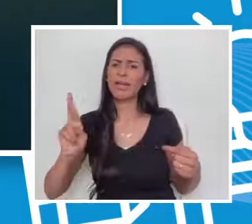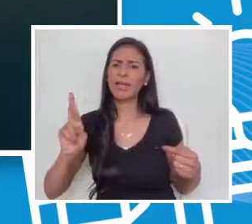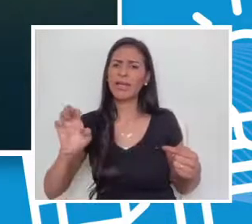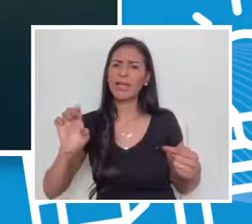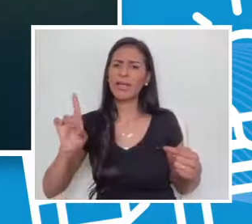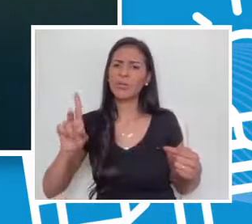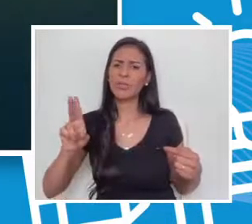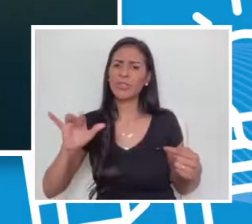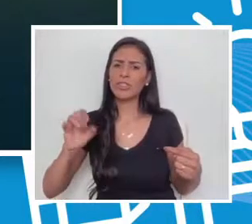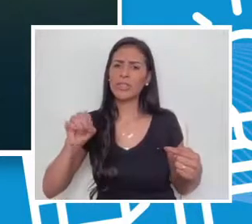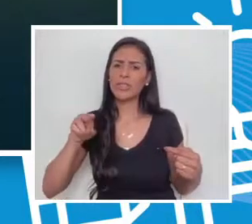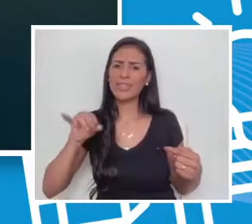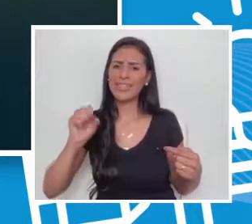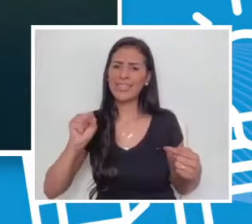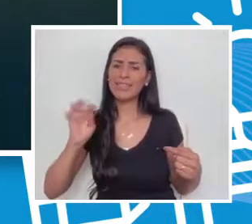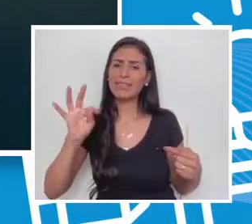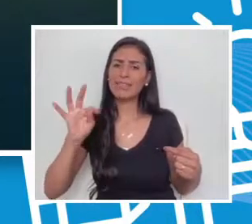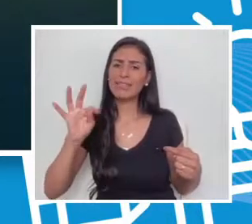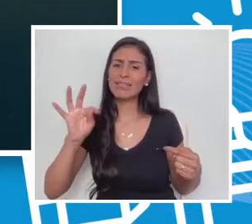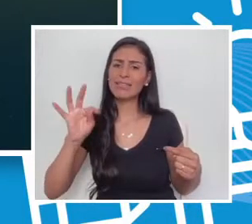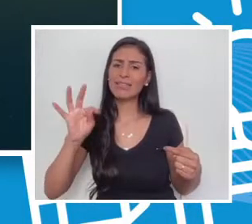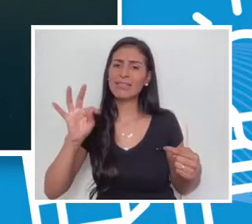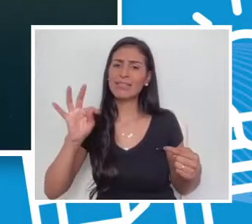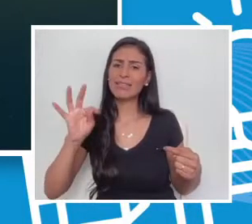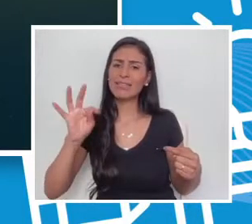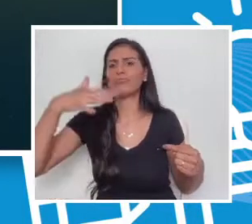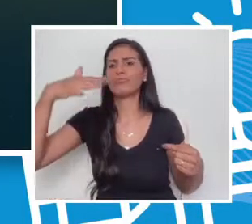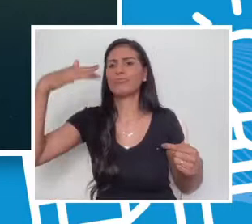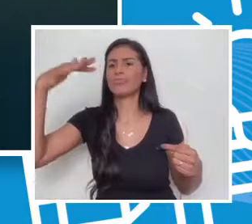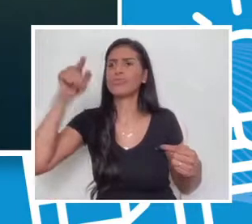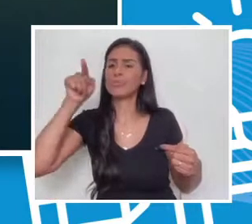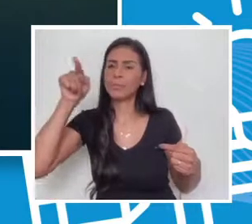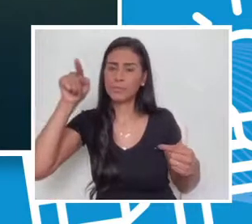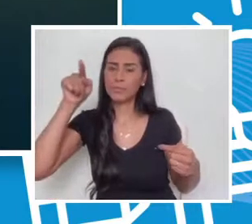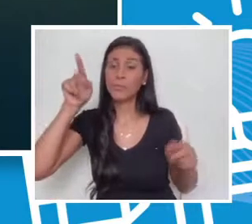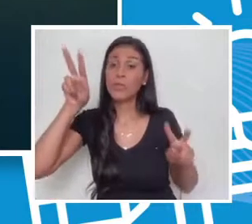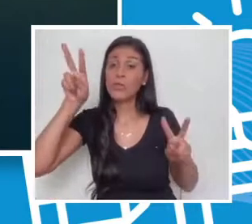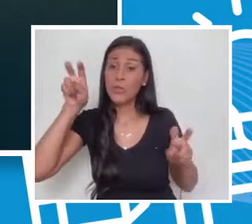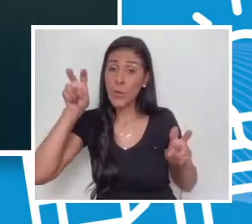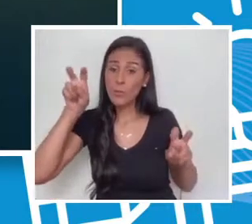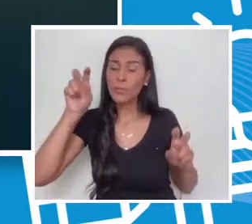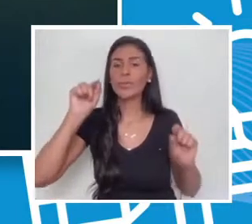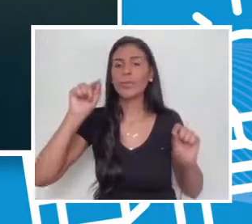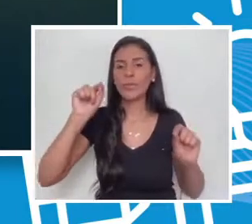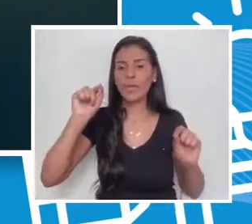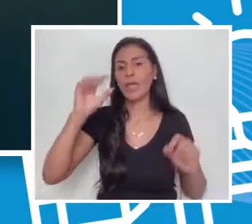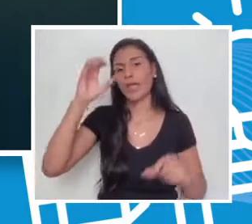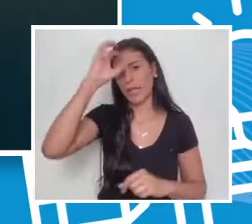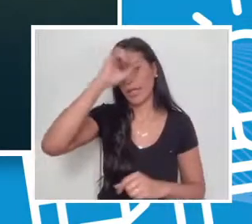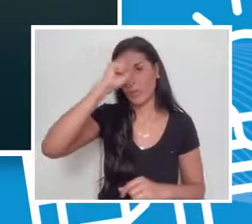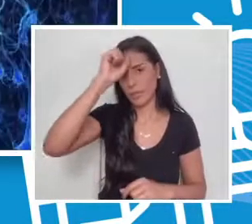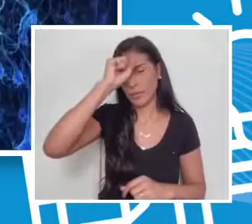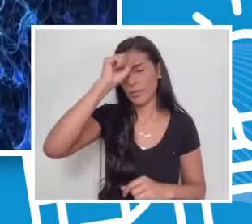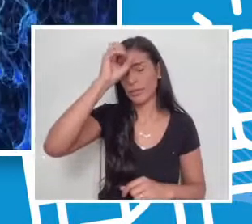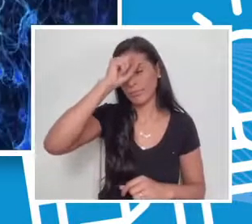desse fenômeno, que no nosso caso aqui é a educação. Isso vale, naturalmente, para todos os outros fenômenos da vida